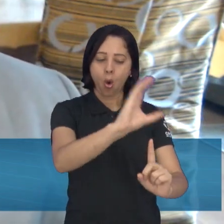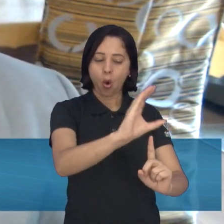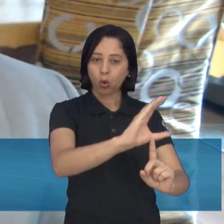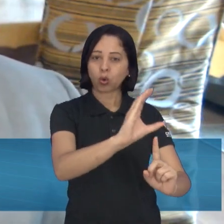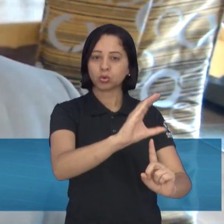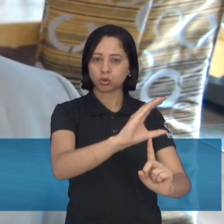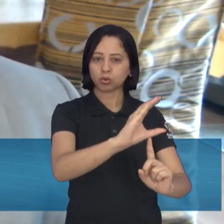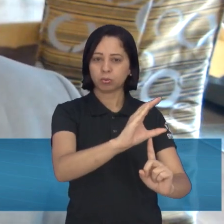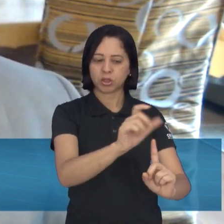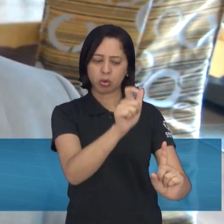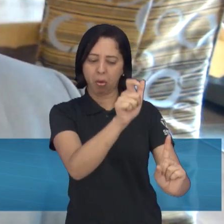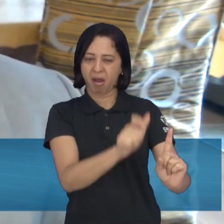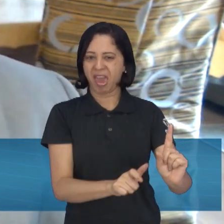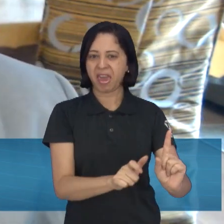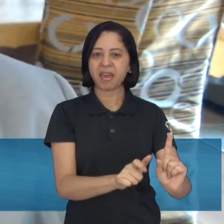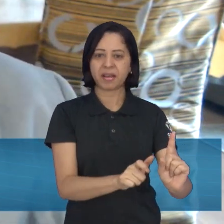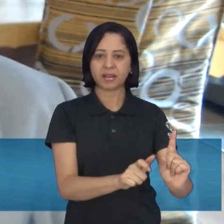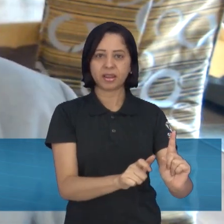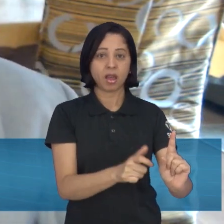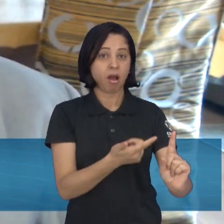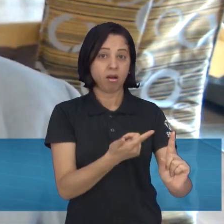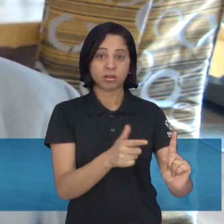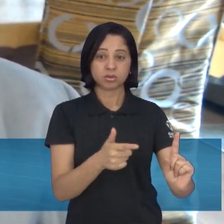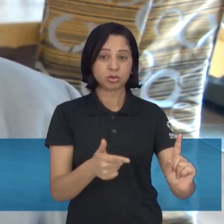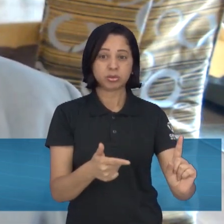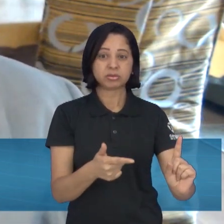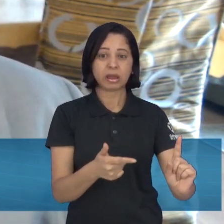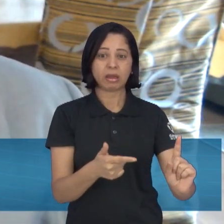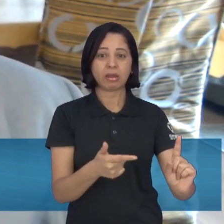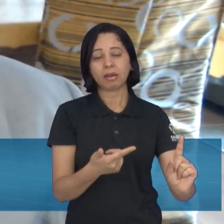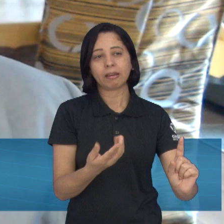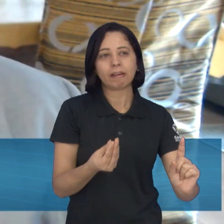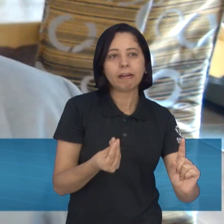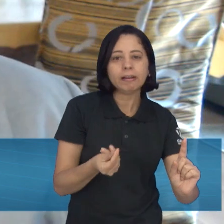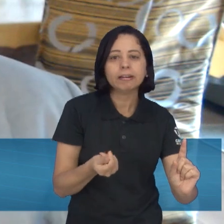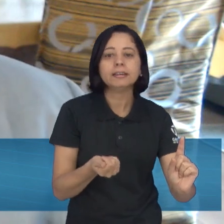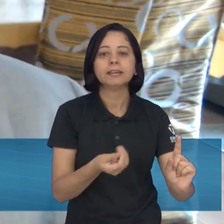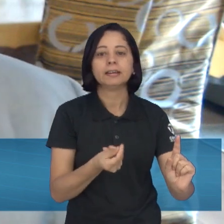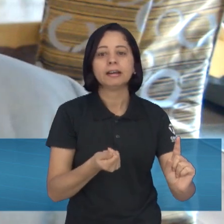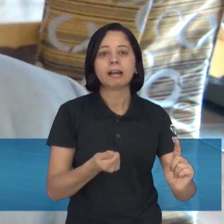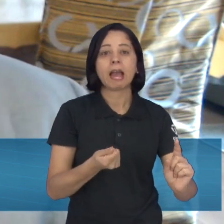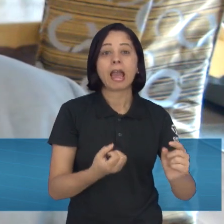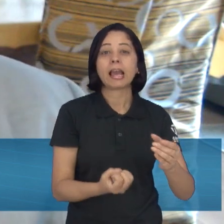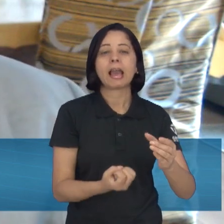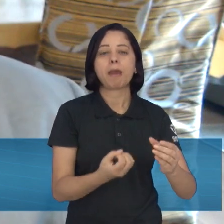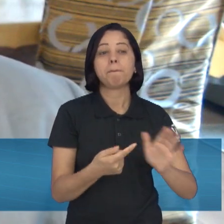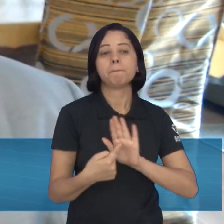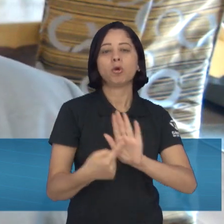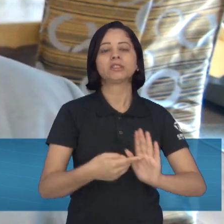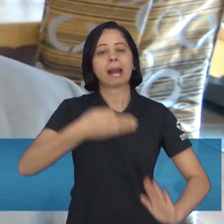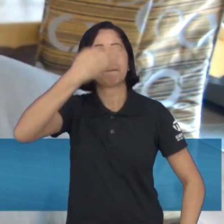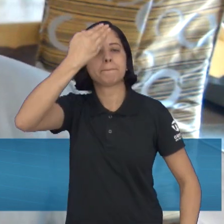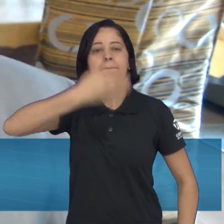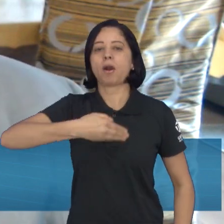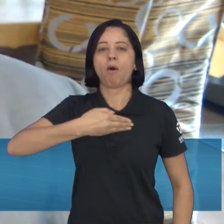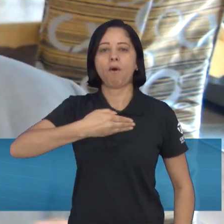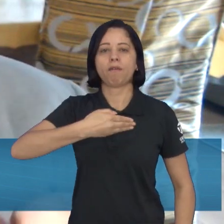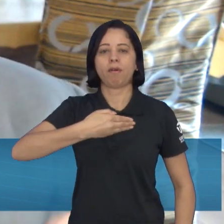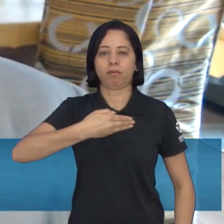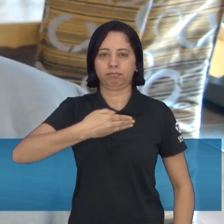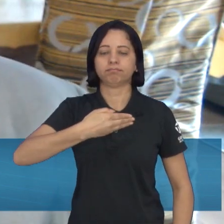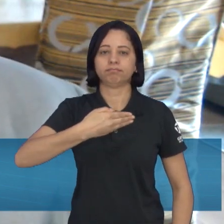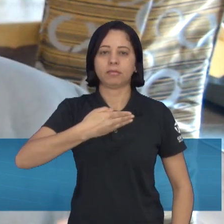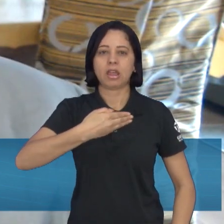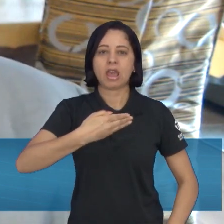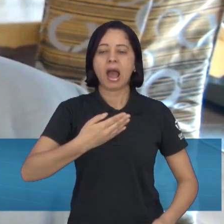né, uma pessoa mediana, ela não tem todos os meios para criar provas, né, para garantir